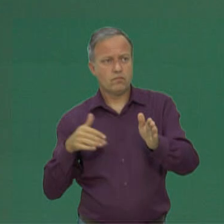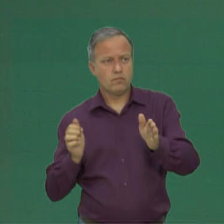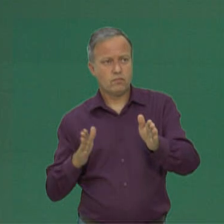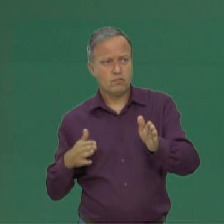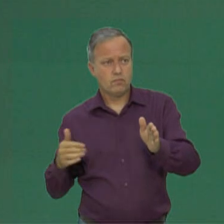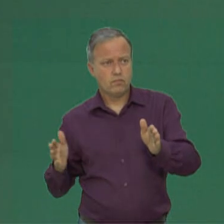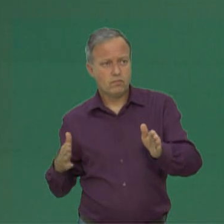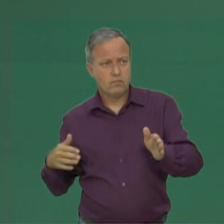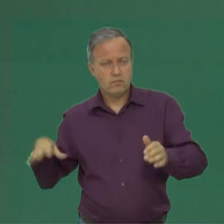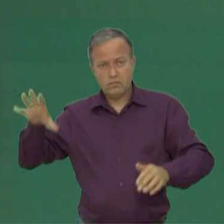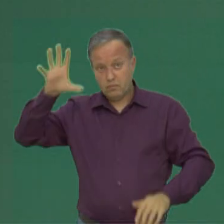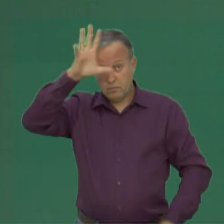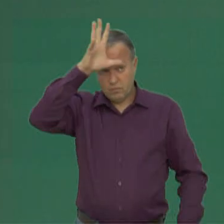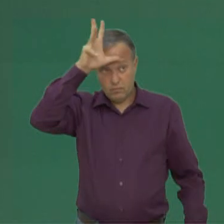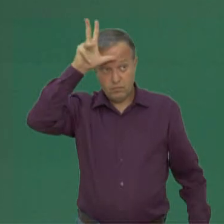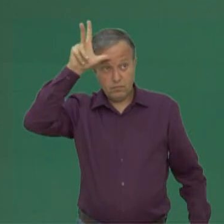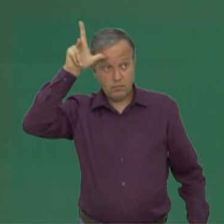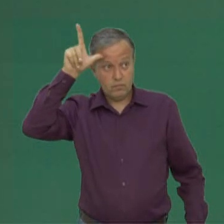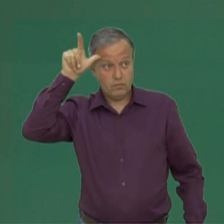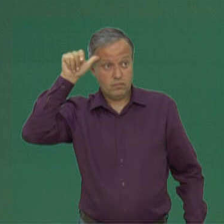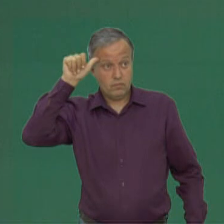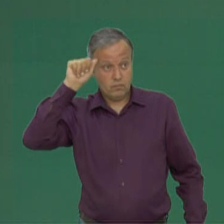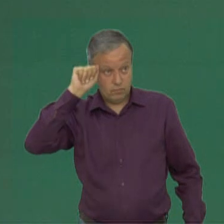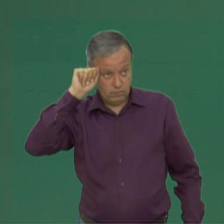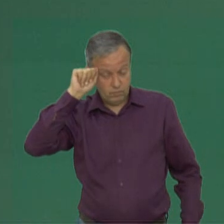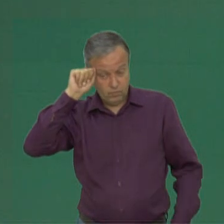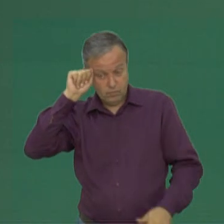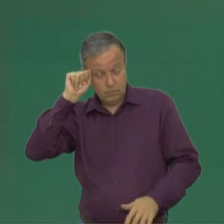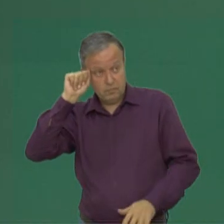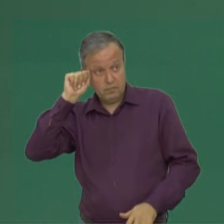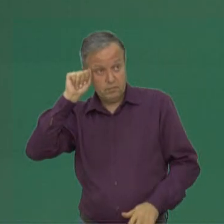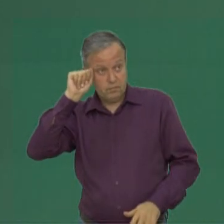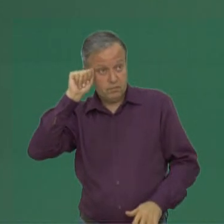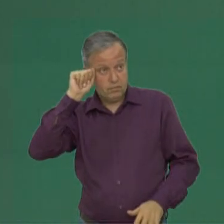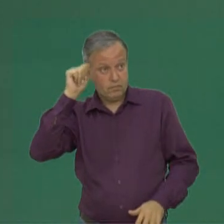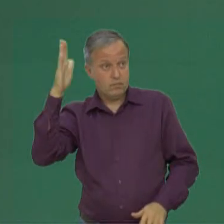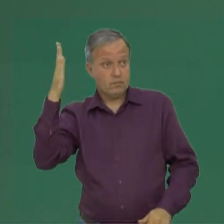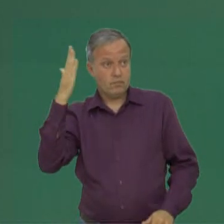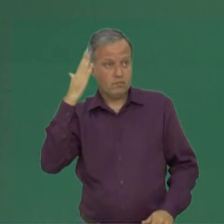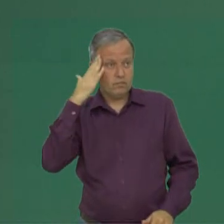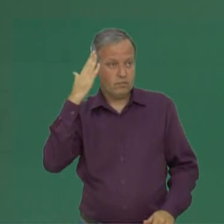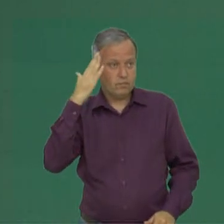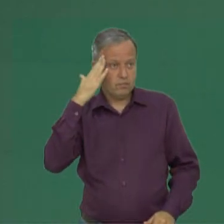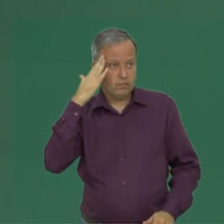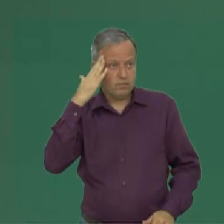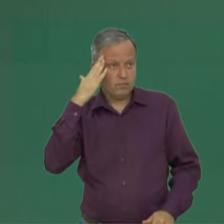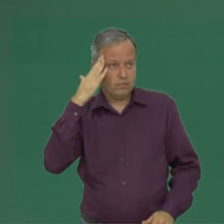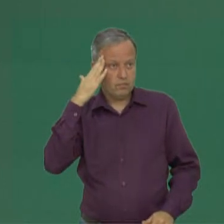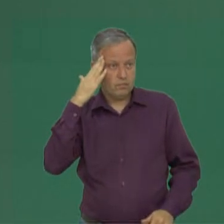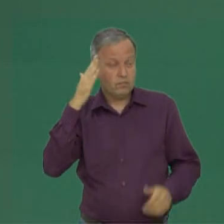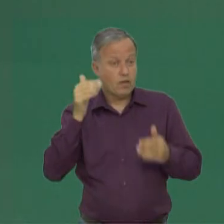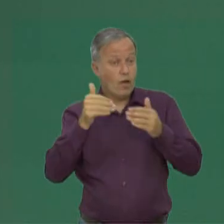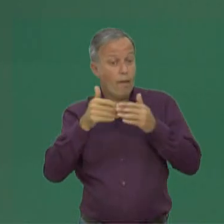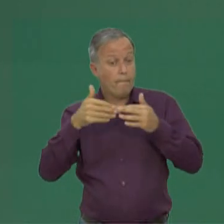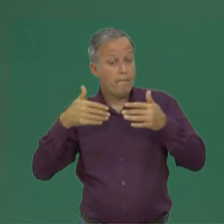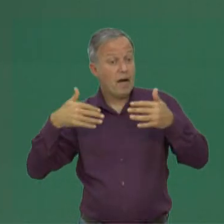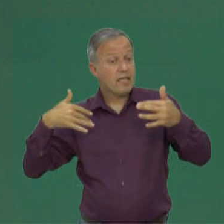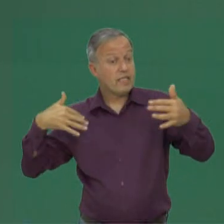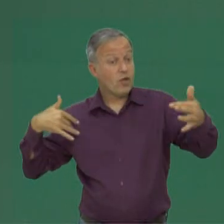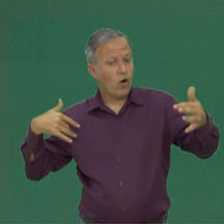del Amazonas, o rio Amazonas, sabendo que esse rio é o maior